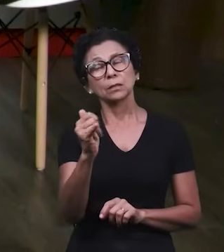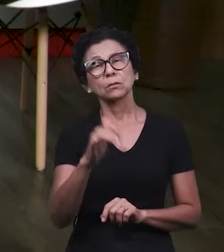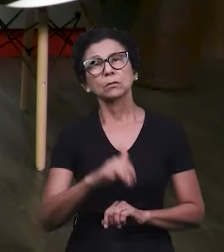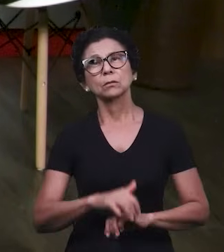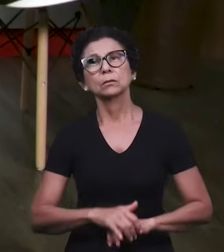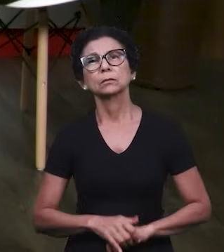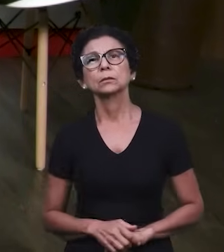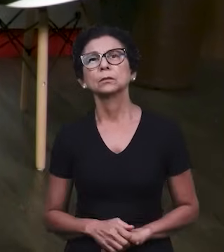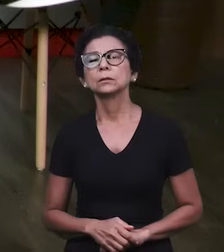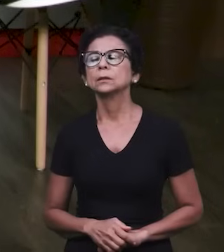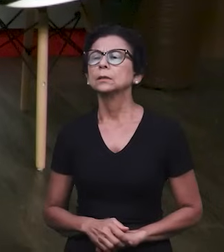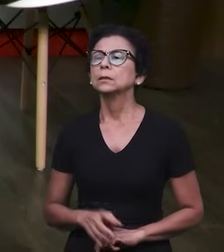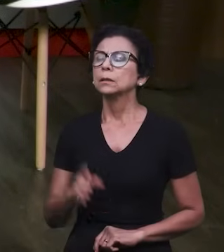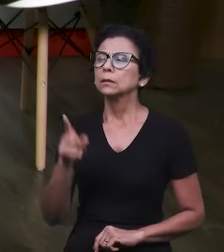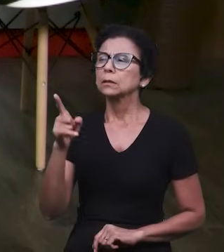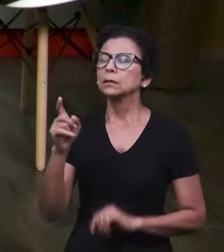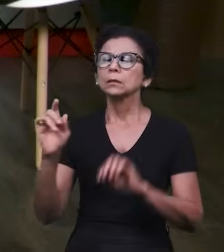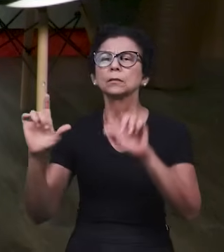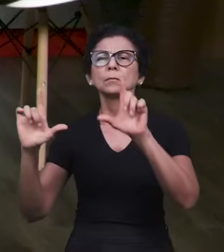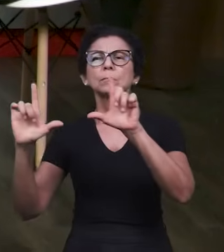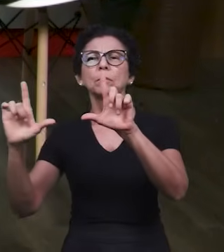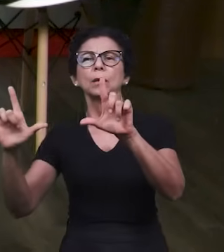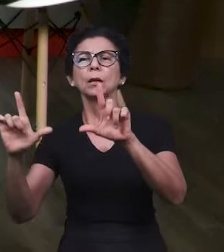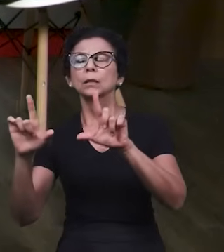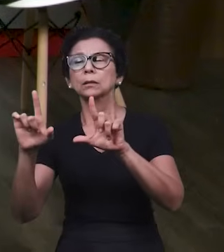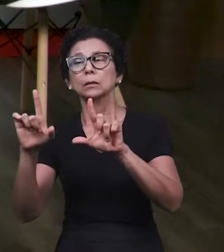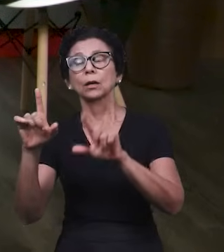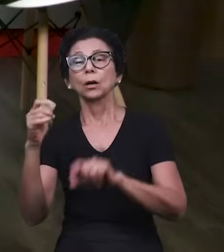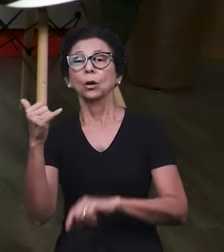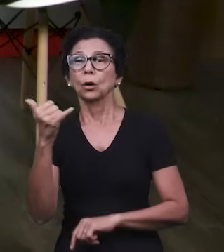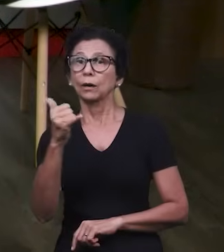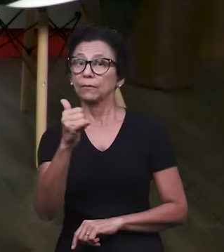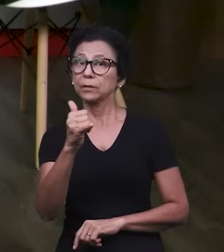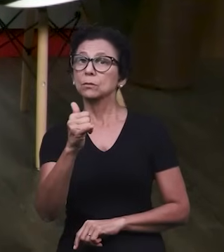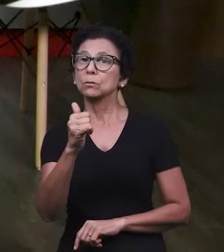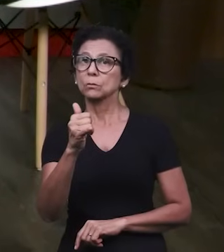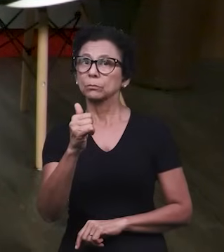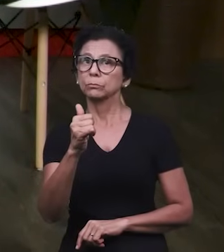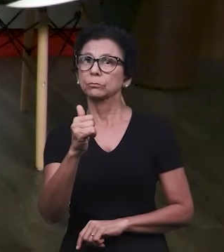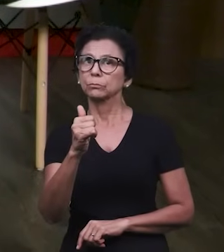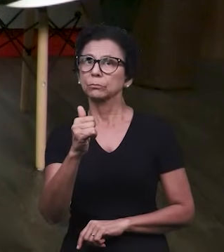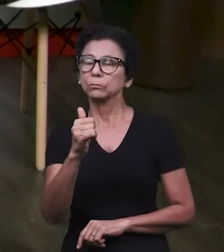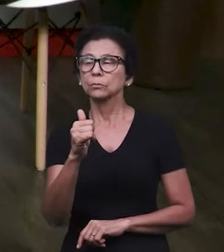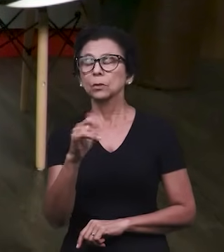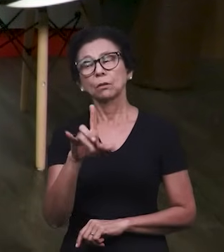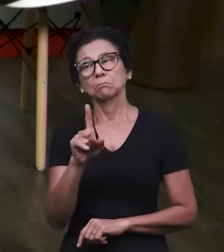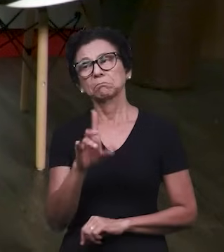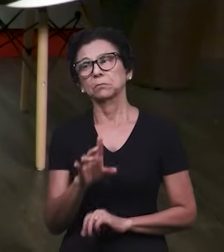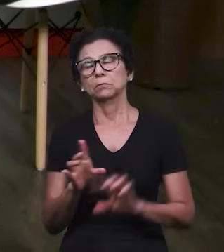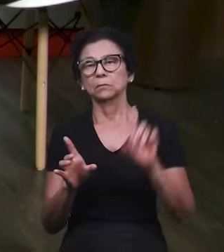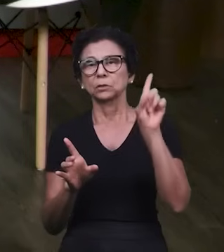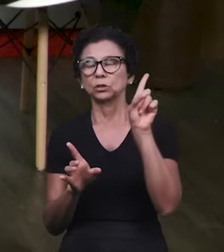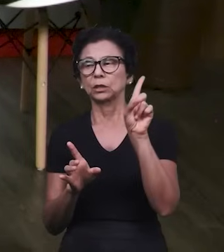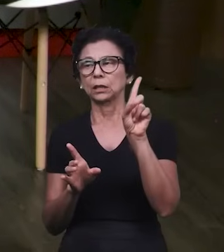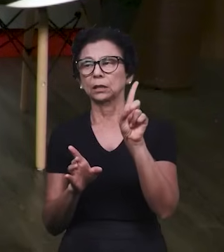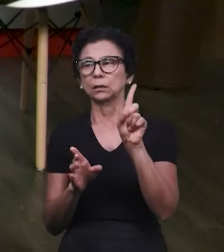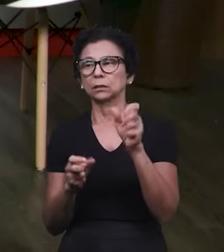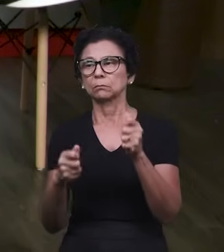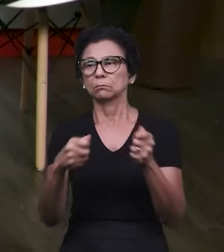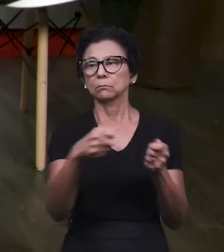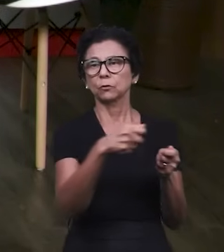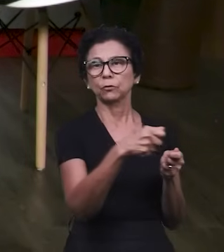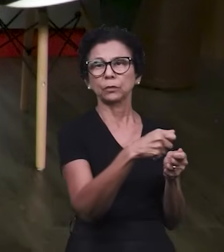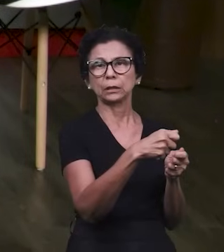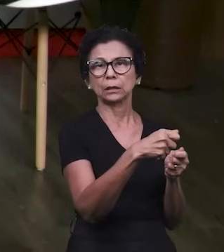trânsito. Perfeito. Aquele sinal, ele traz em si um aviso. Vire à direita, por exemplo. Ou seja, se você